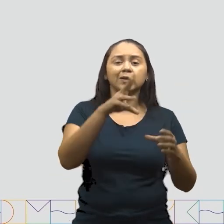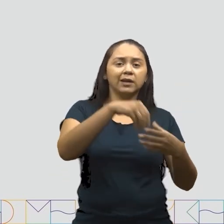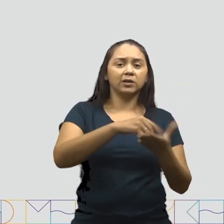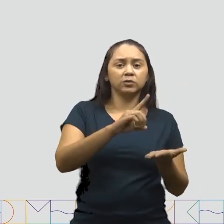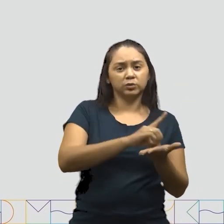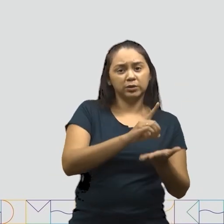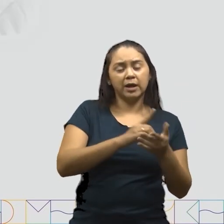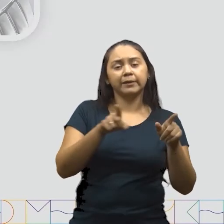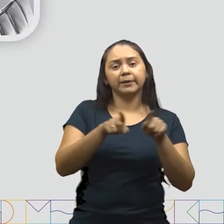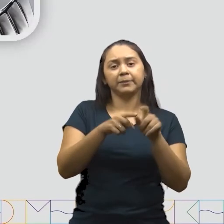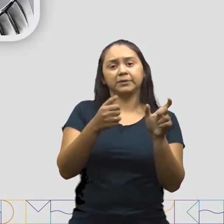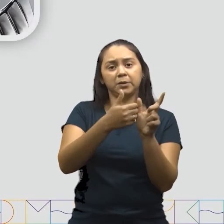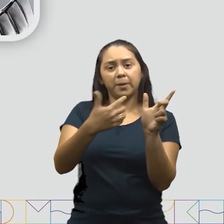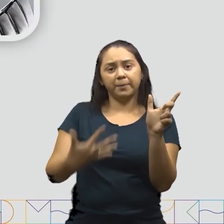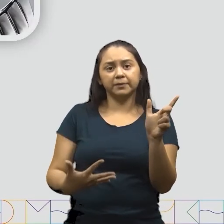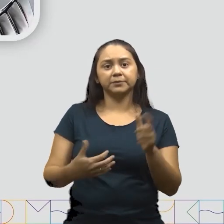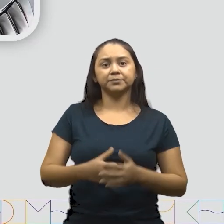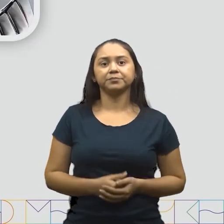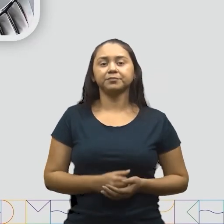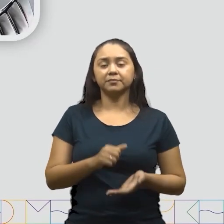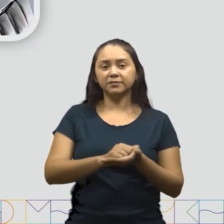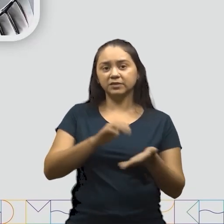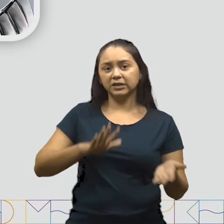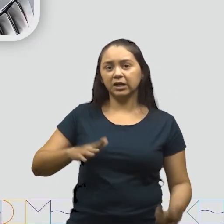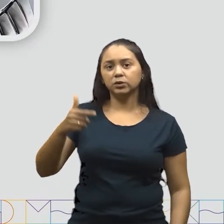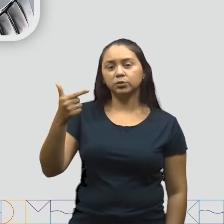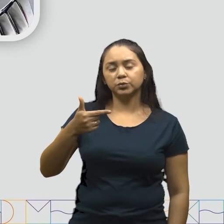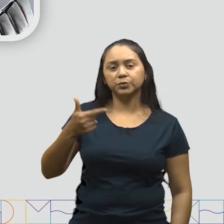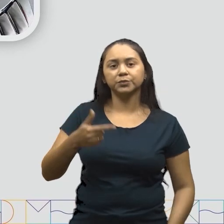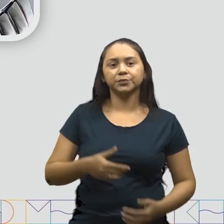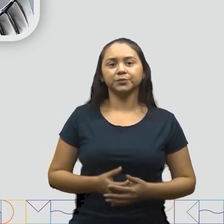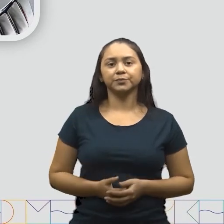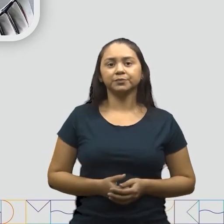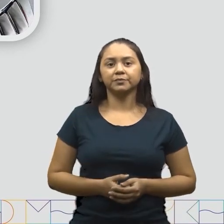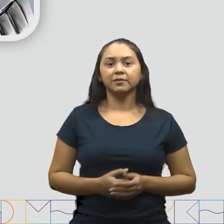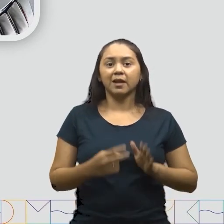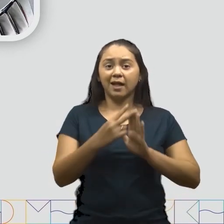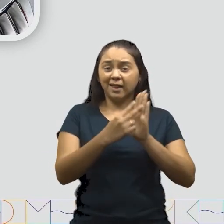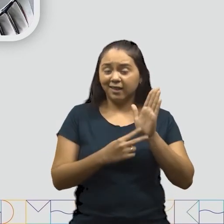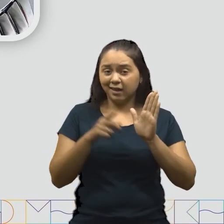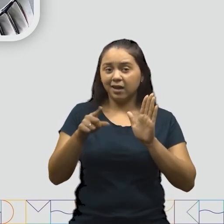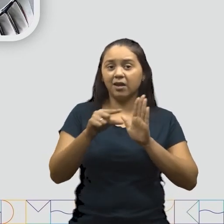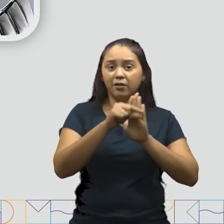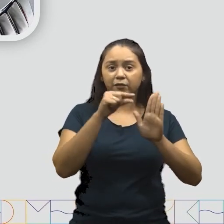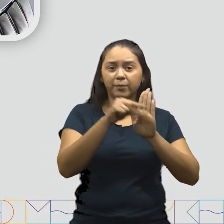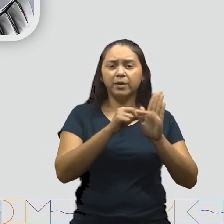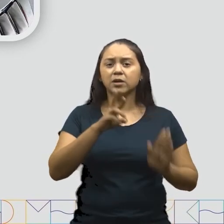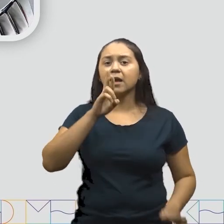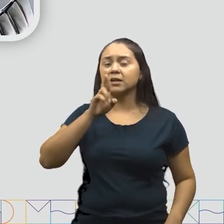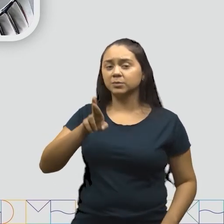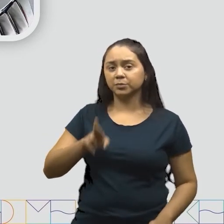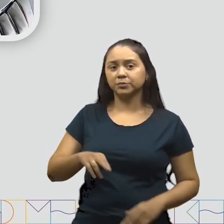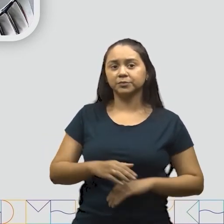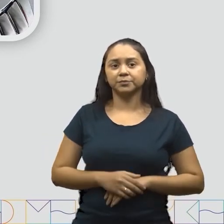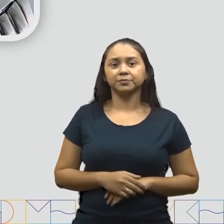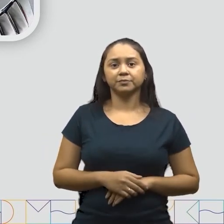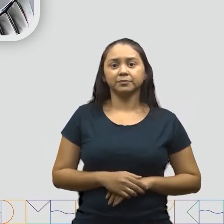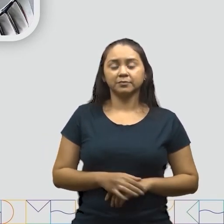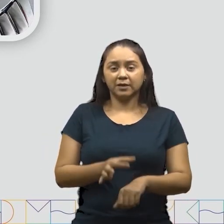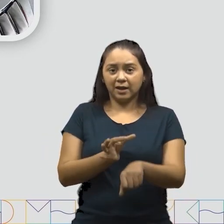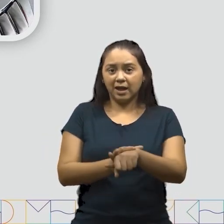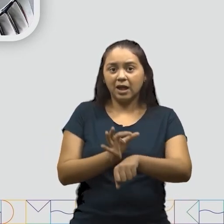dicionários e enciclopédias. Atividade 2. Vamos ler o verbete e responder as perguntas. Relógio,